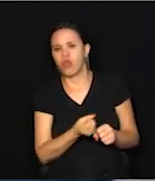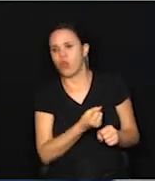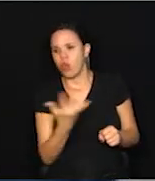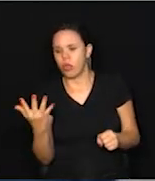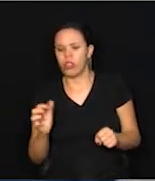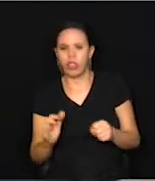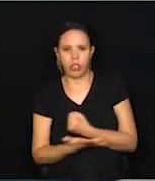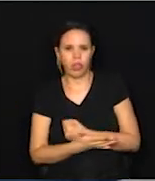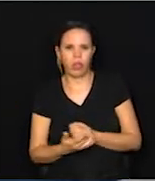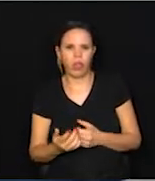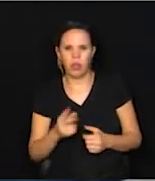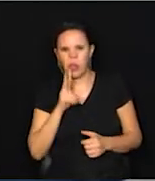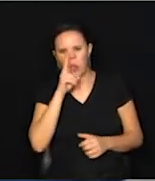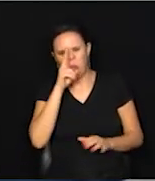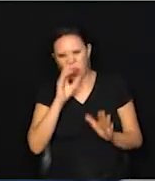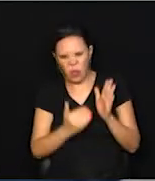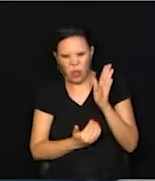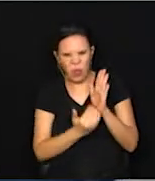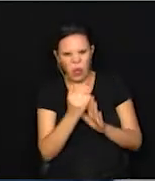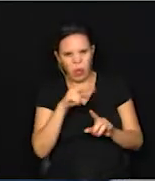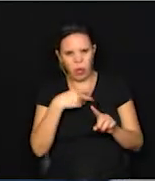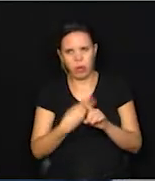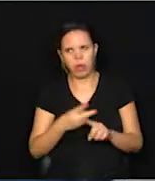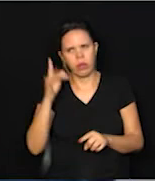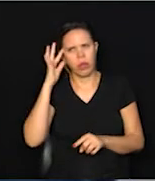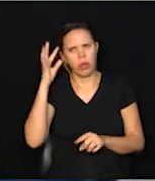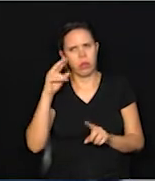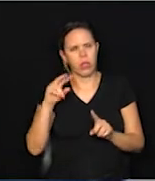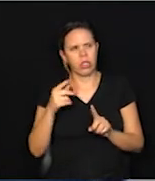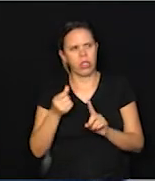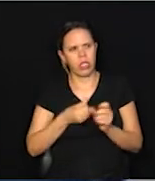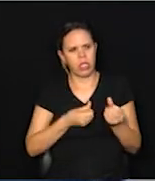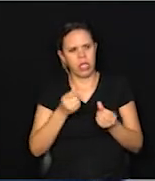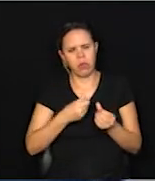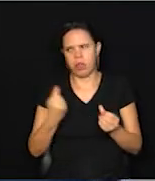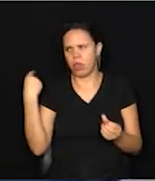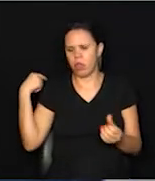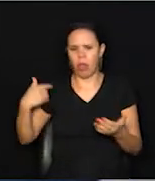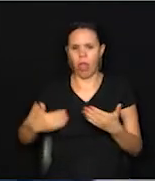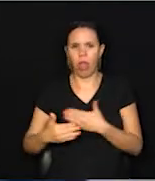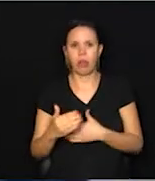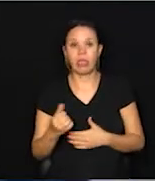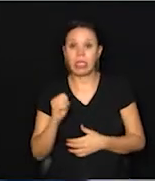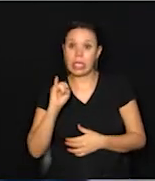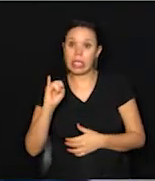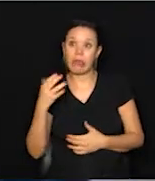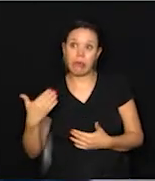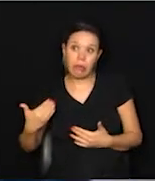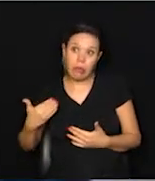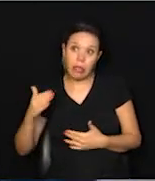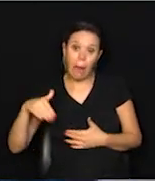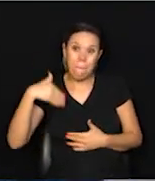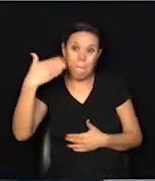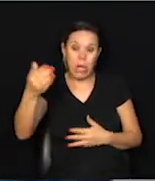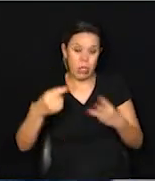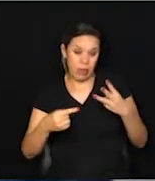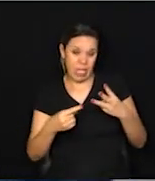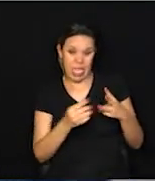gente imaginava 6 meses atrás, e que virá a próxima onda, os